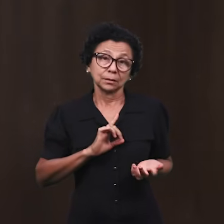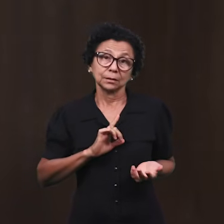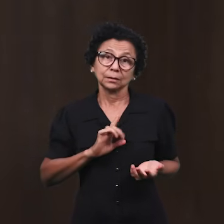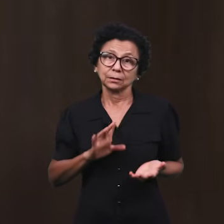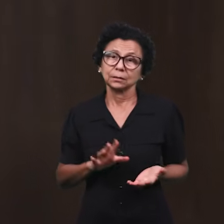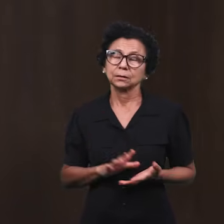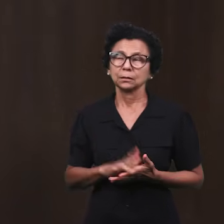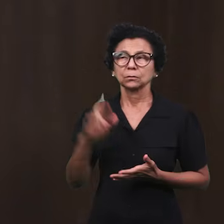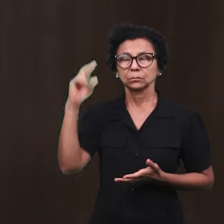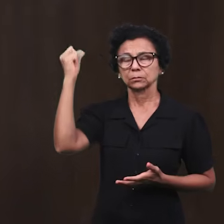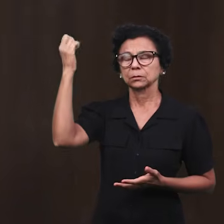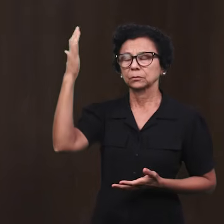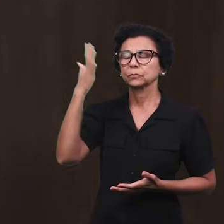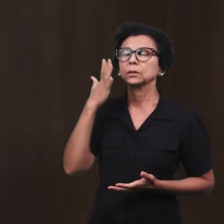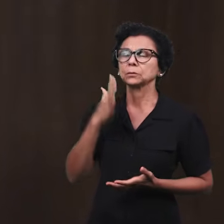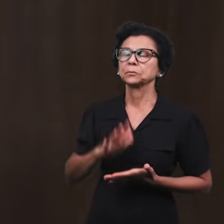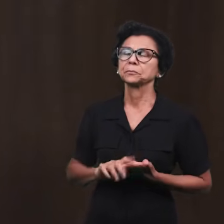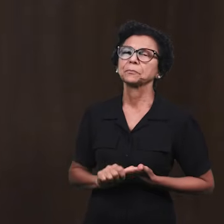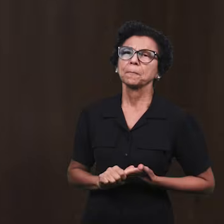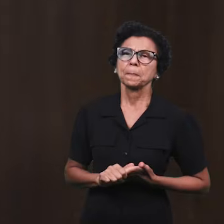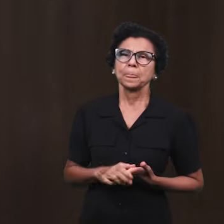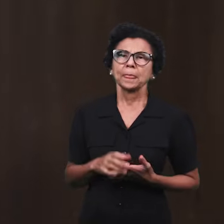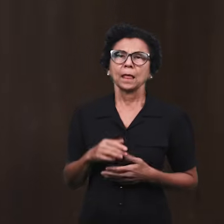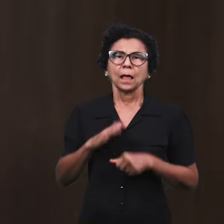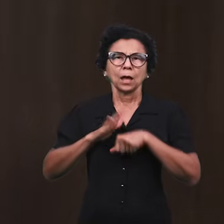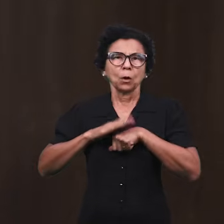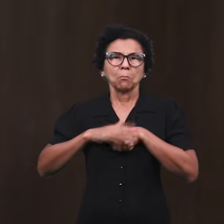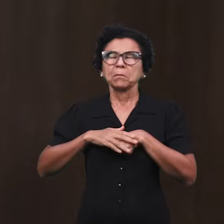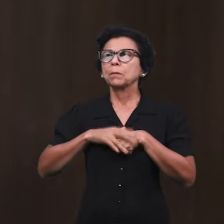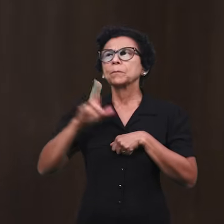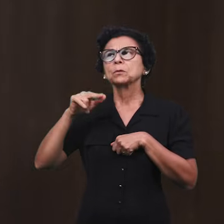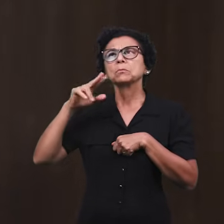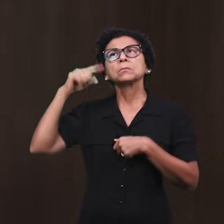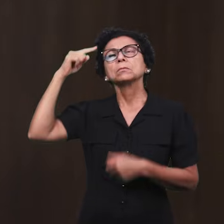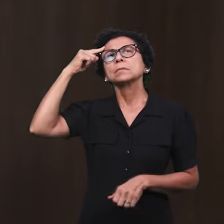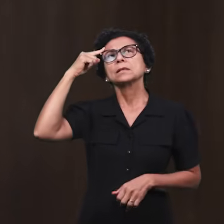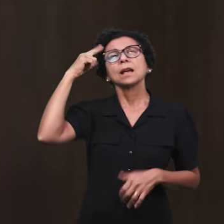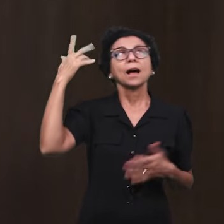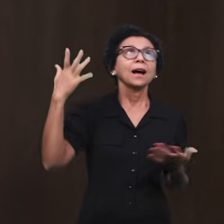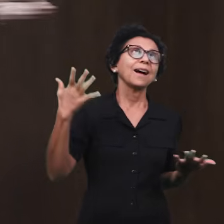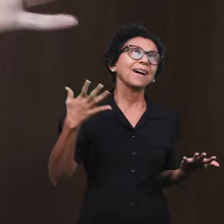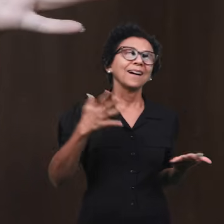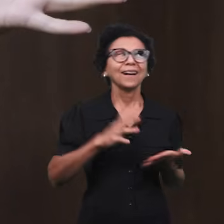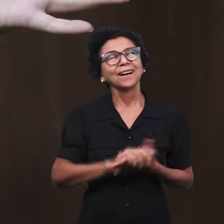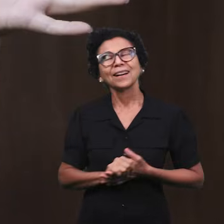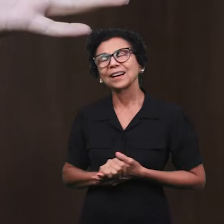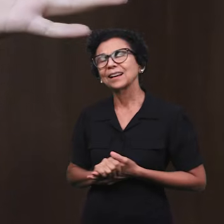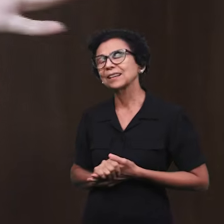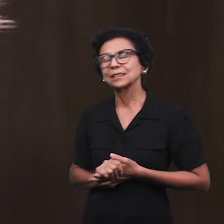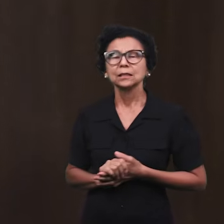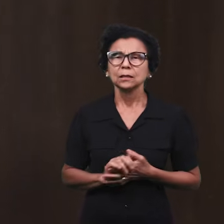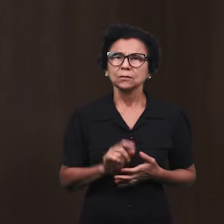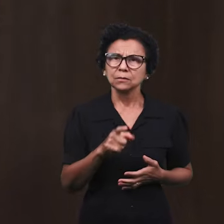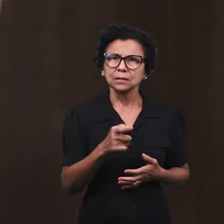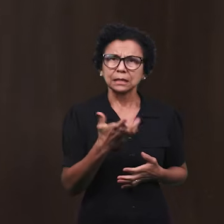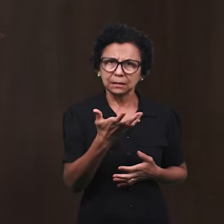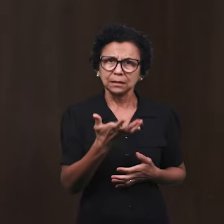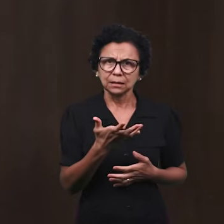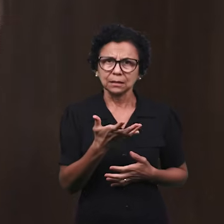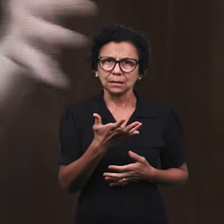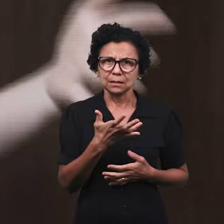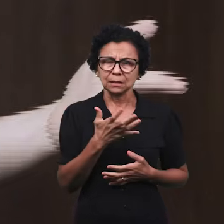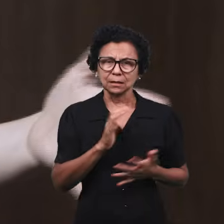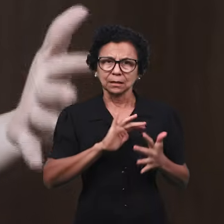orientação que o Senhor mandou mesmo. Mas eu nunca pensei, nunca passou pela minha cabeça: Priscila, você quis fazer